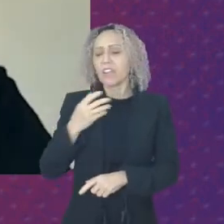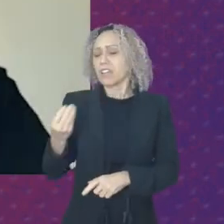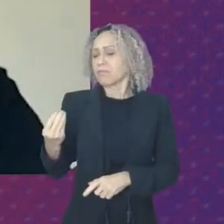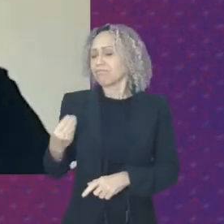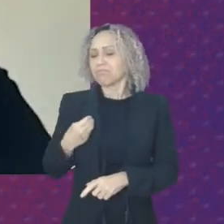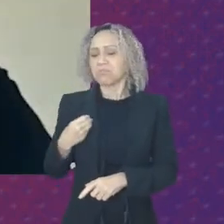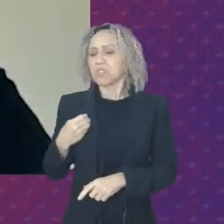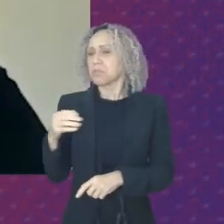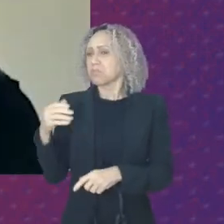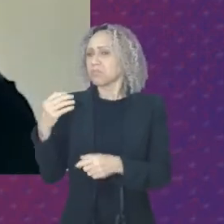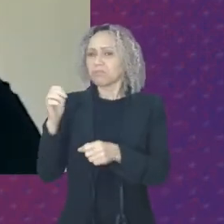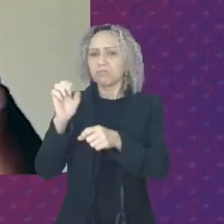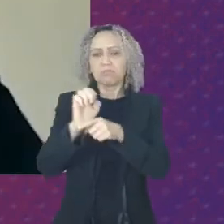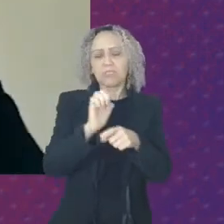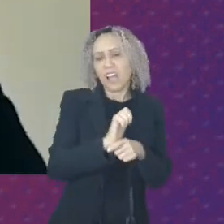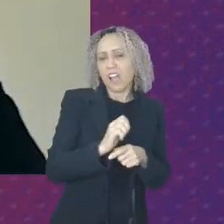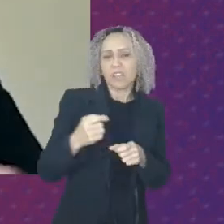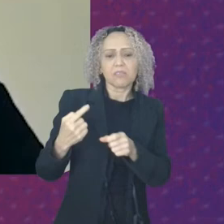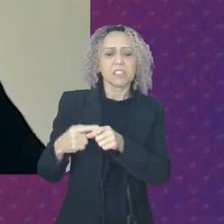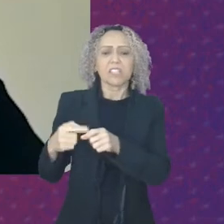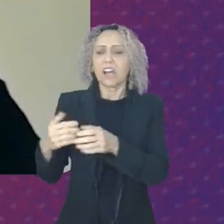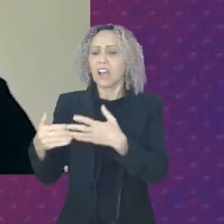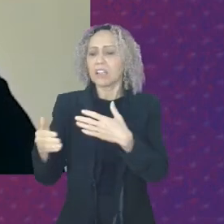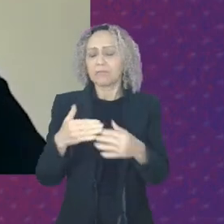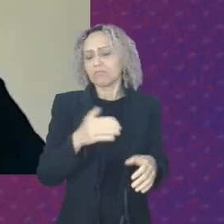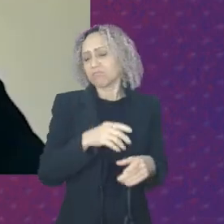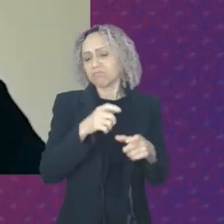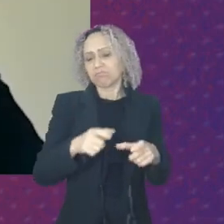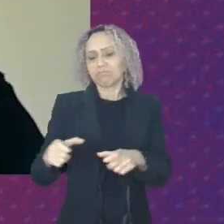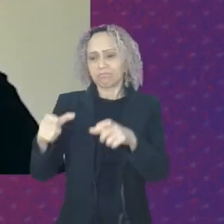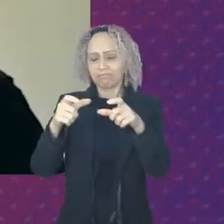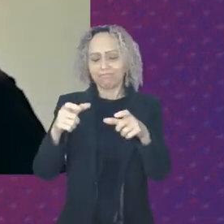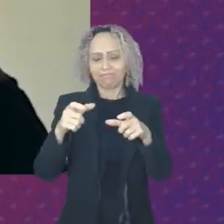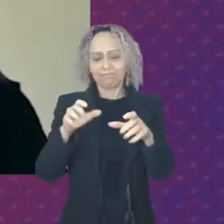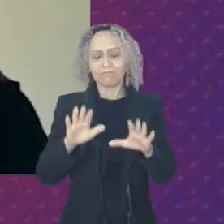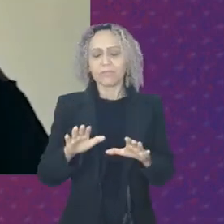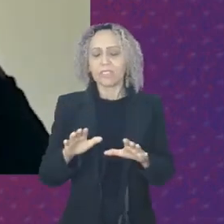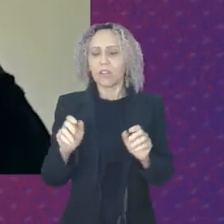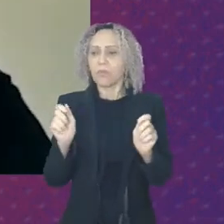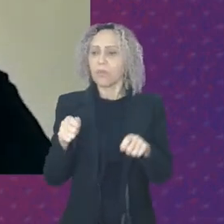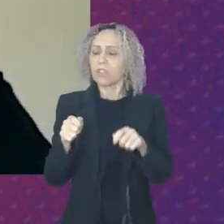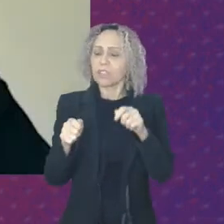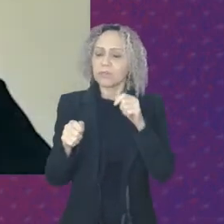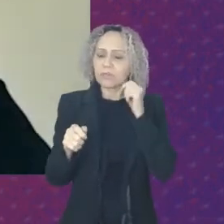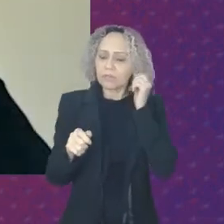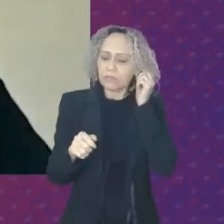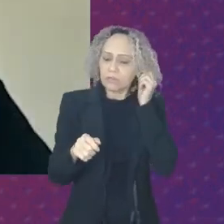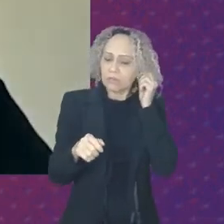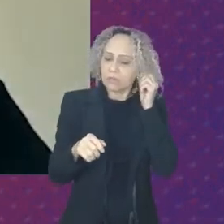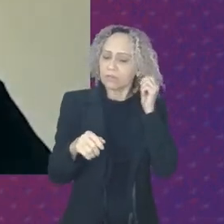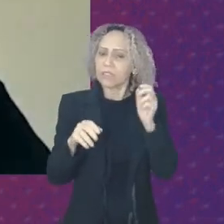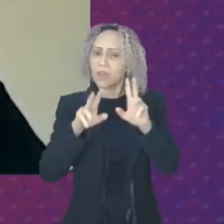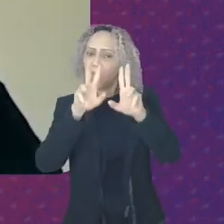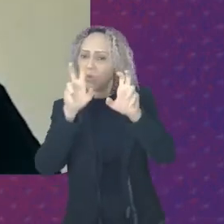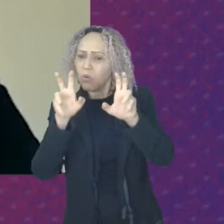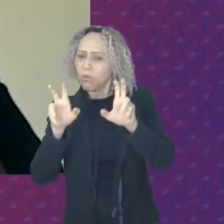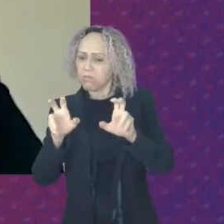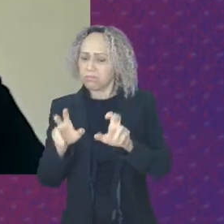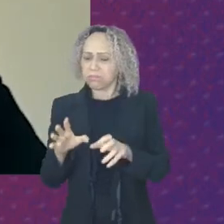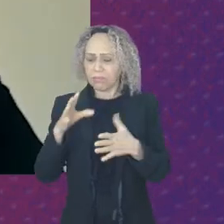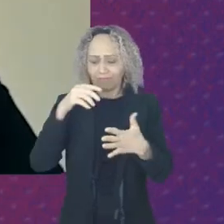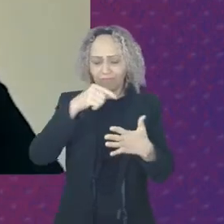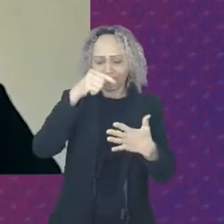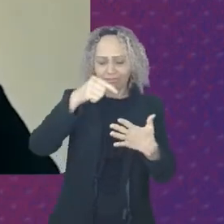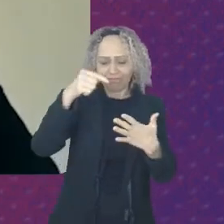Nós podemos pegar esse pacote, dividi-lo e poder tratar de cada uma das leis que foram aprovadas dentro desse pacote. Nós podemos pegar uma